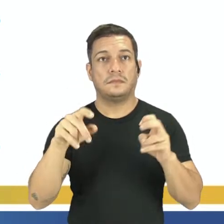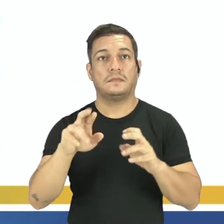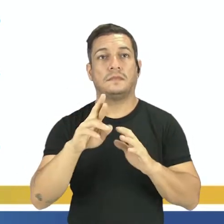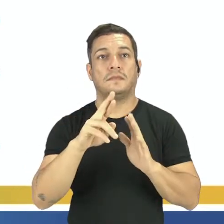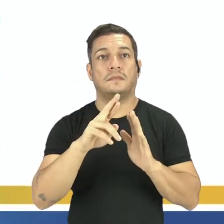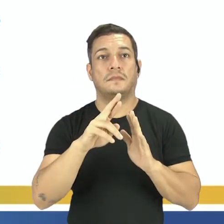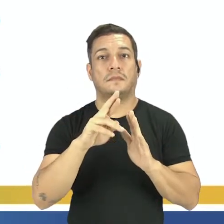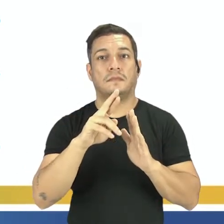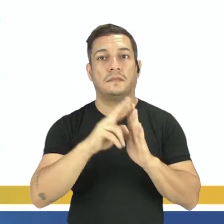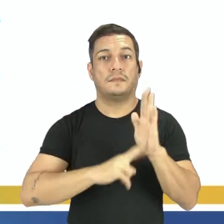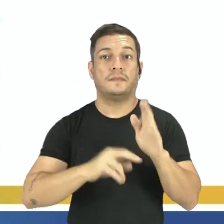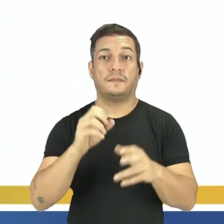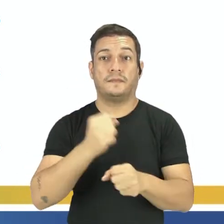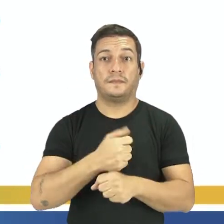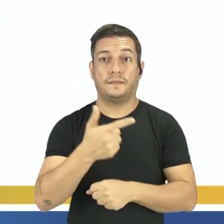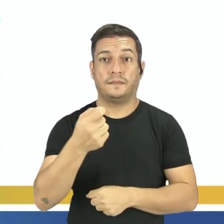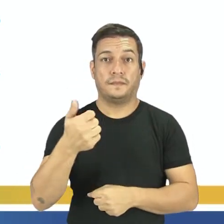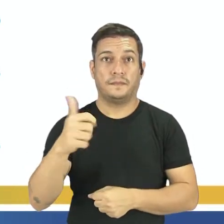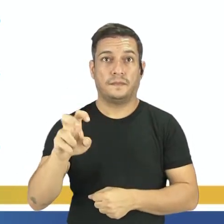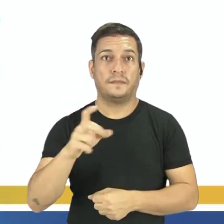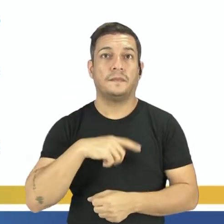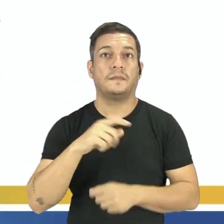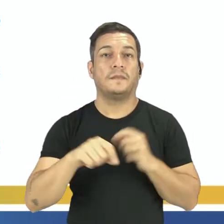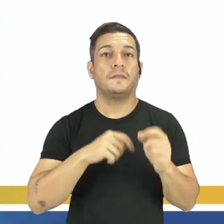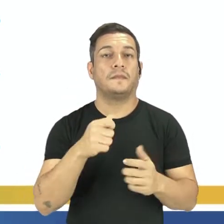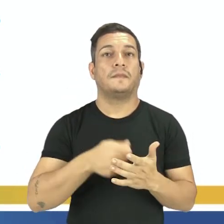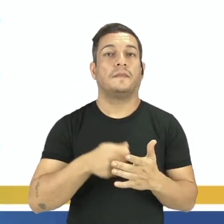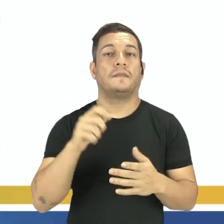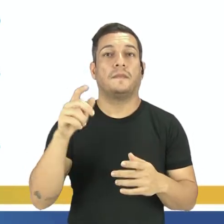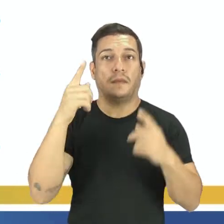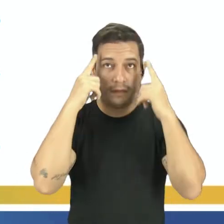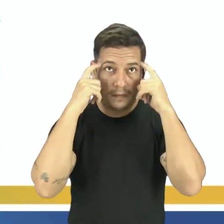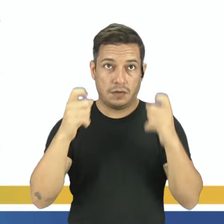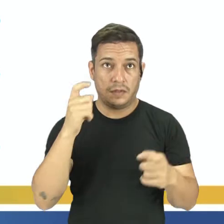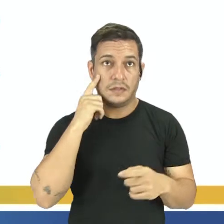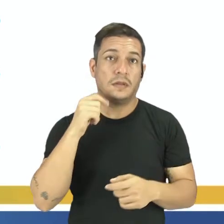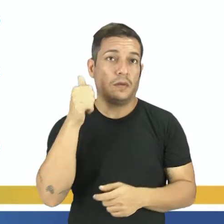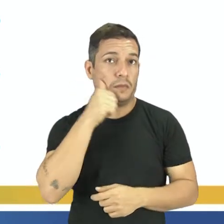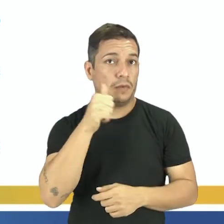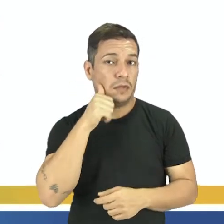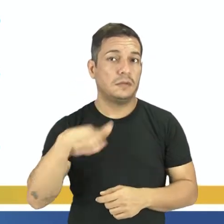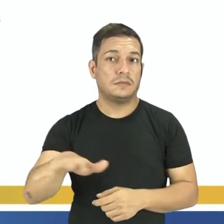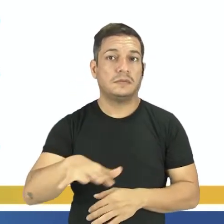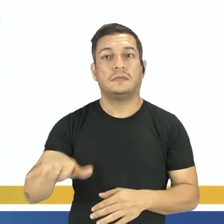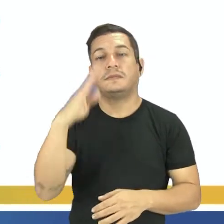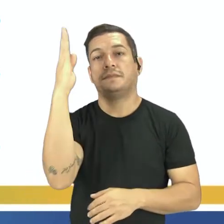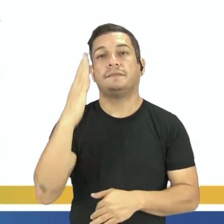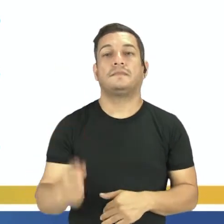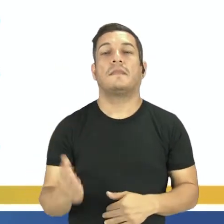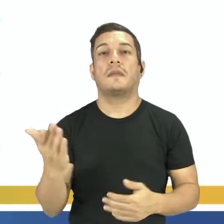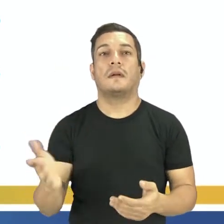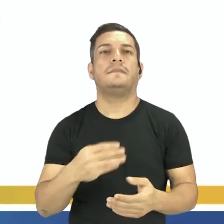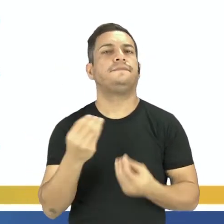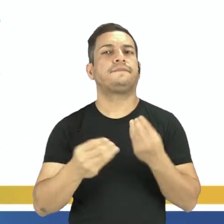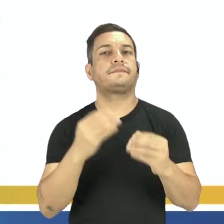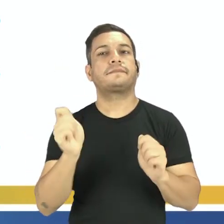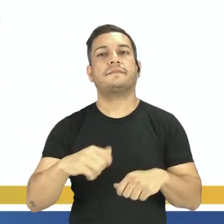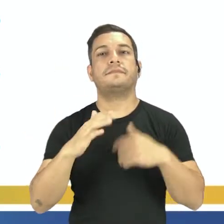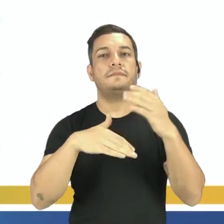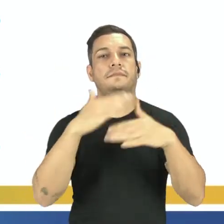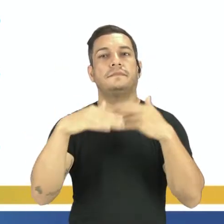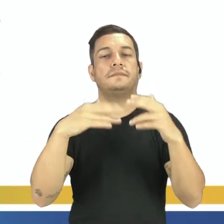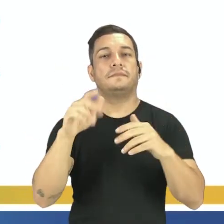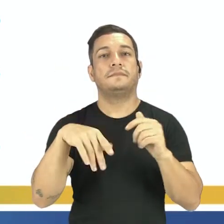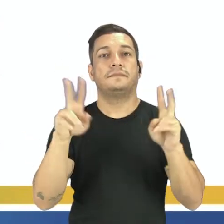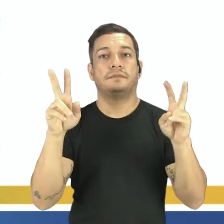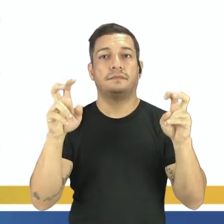gente, olha só comigo aí, ó. A persistência da violência contra a mulher na sociedade brasileira. Professor, como é que eu posso desenvolver esse tema? Você pode